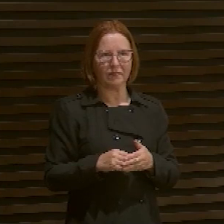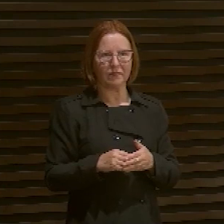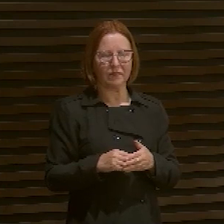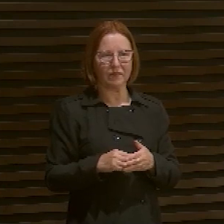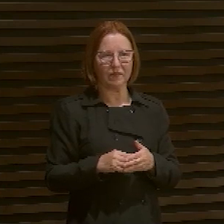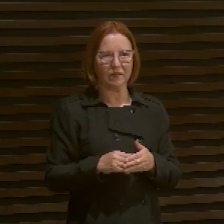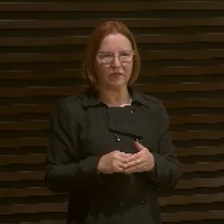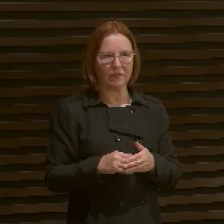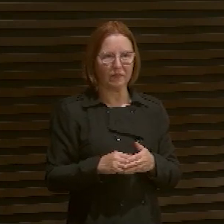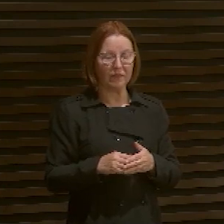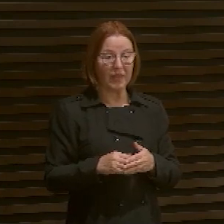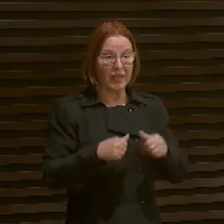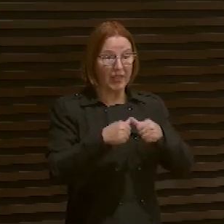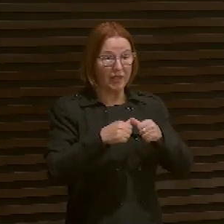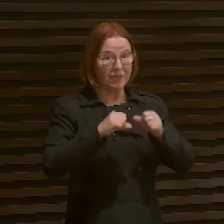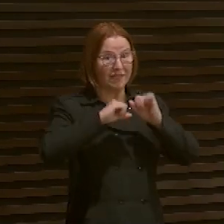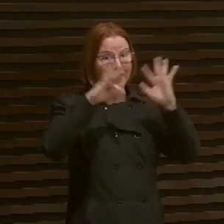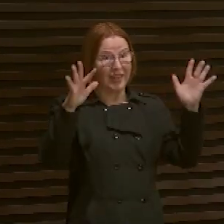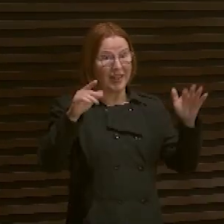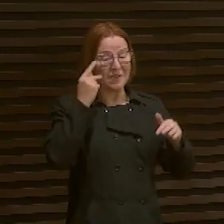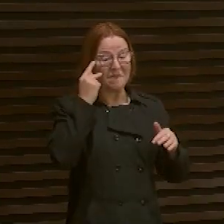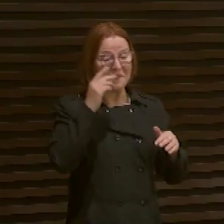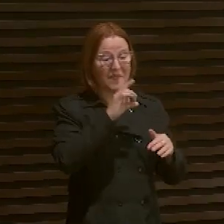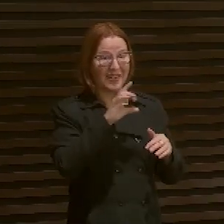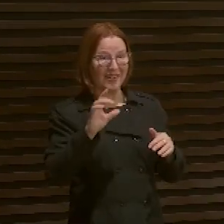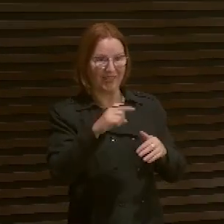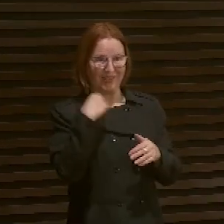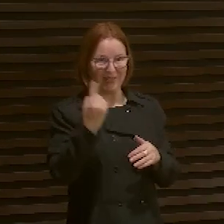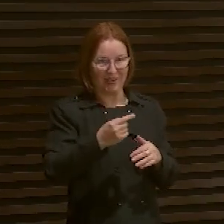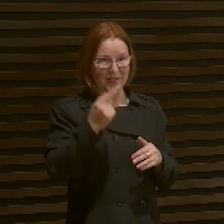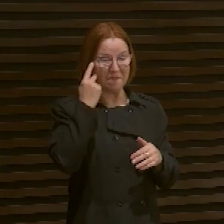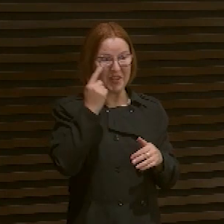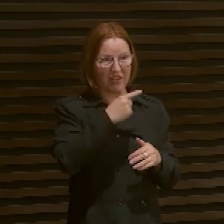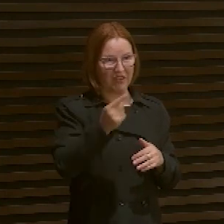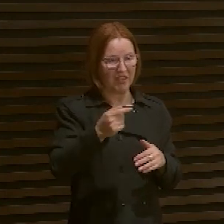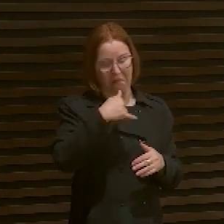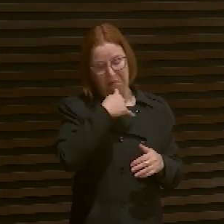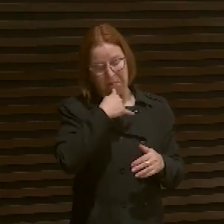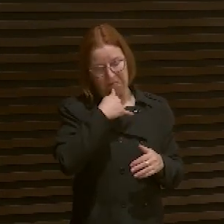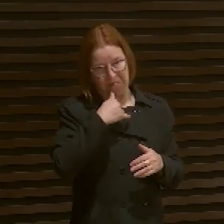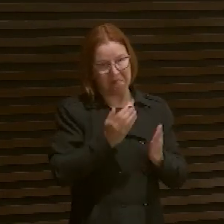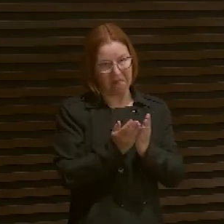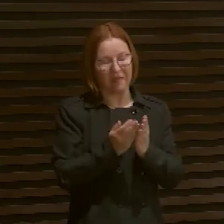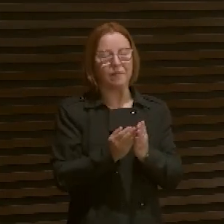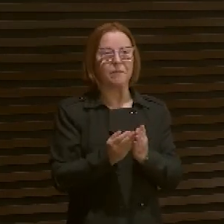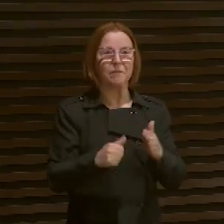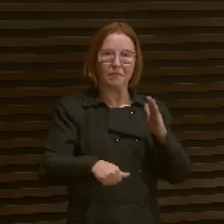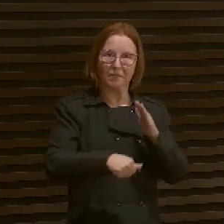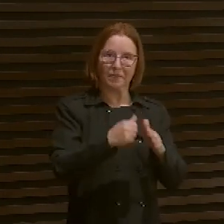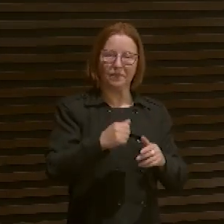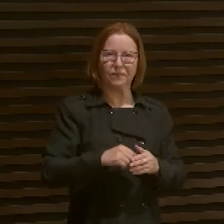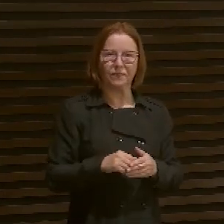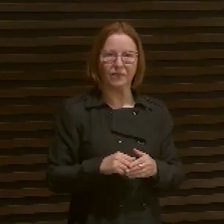tem que estar claro para cada um de nós, para que você não se frustre com o cristianismo. O princípio é: